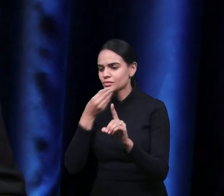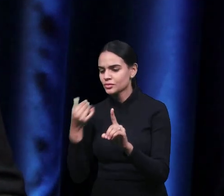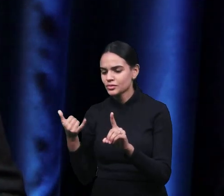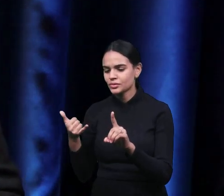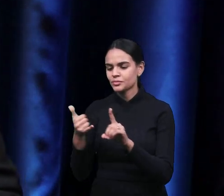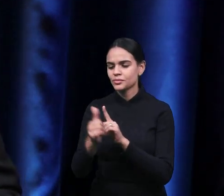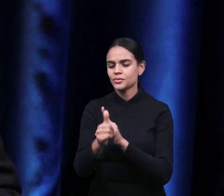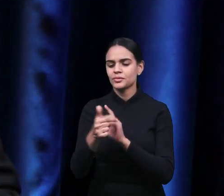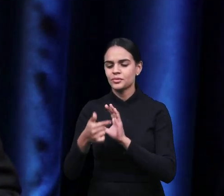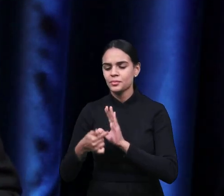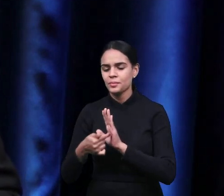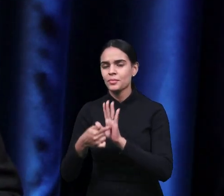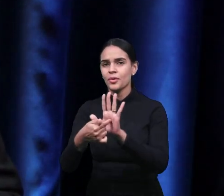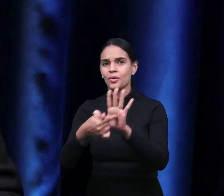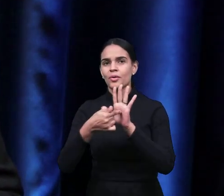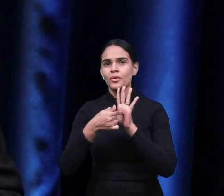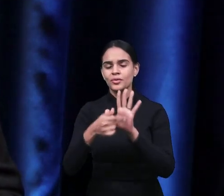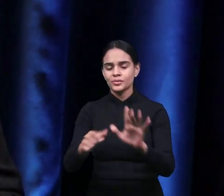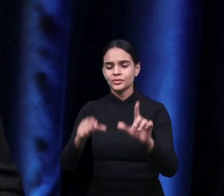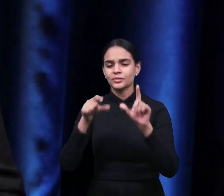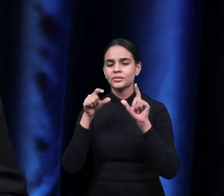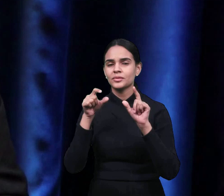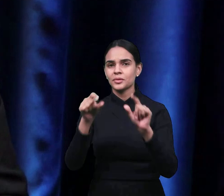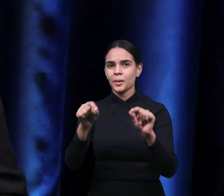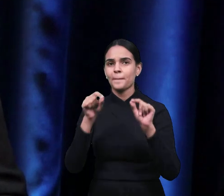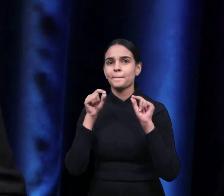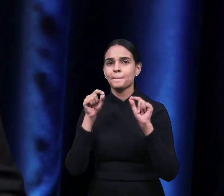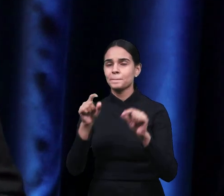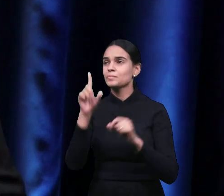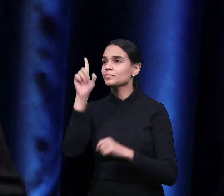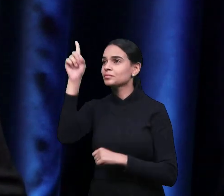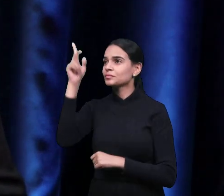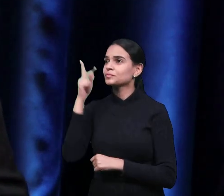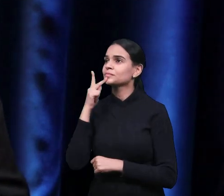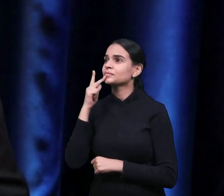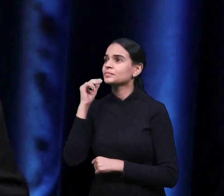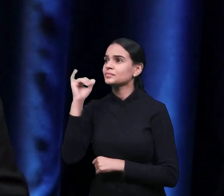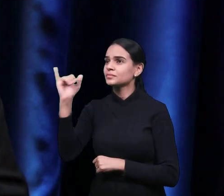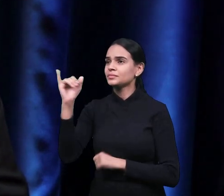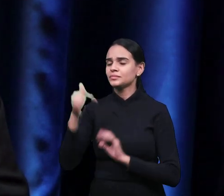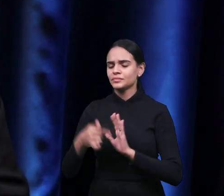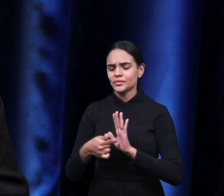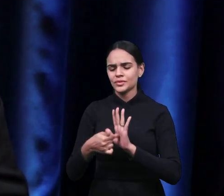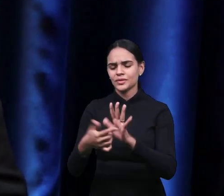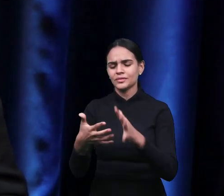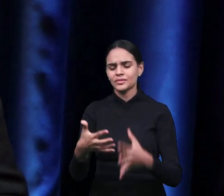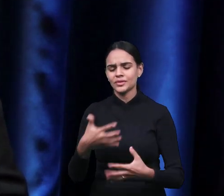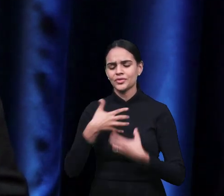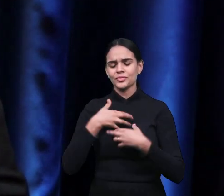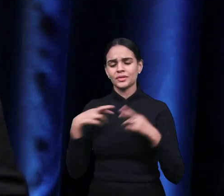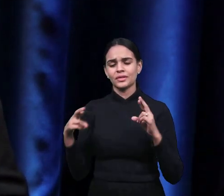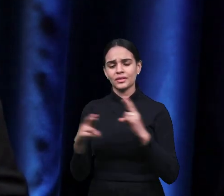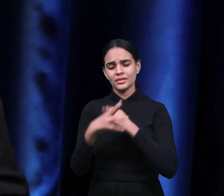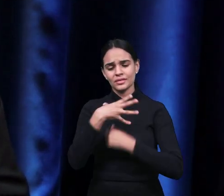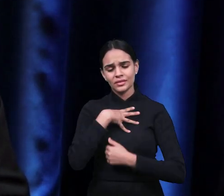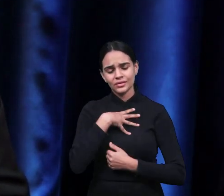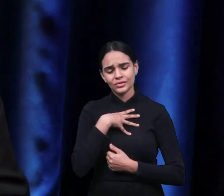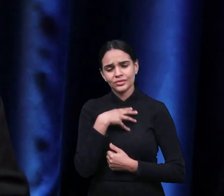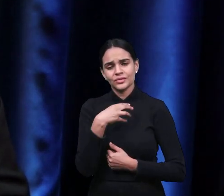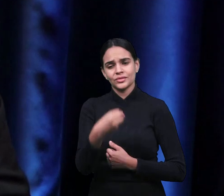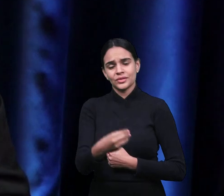expressando o sentimento pela morte do filho. Aqui em Abraão é um exemplo. Isaías